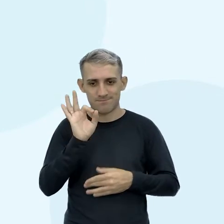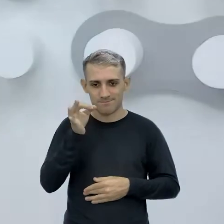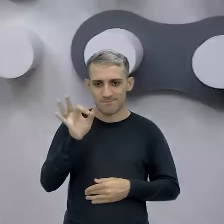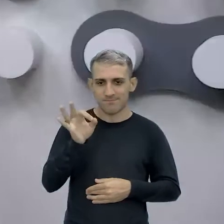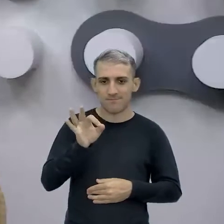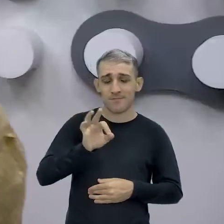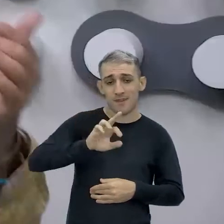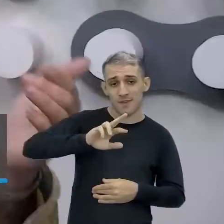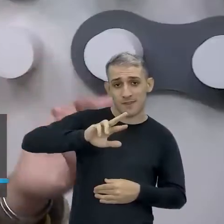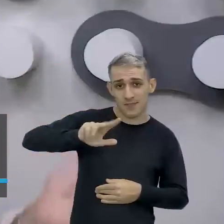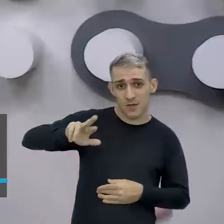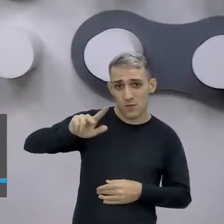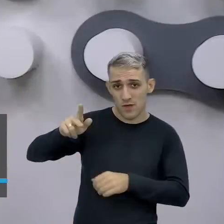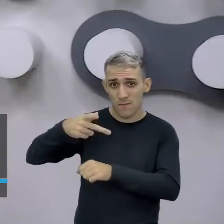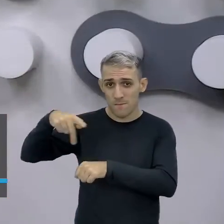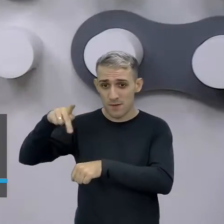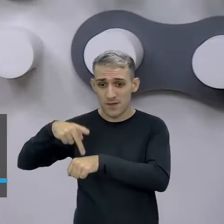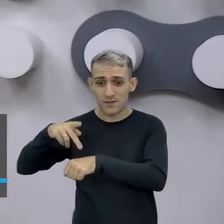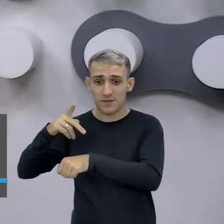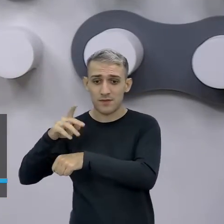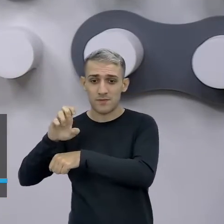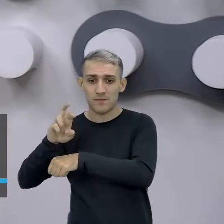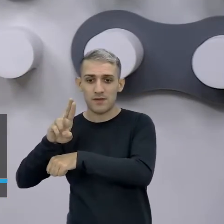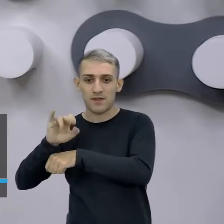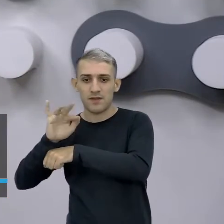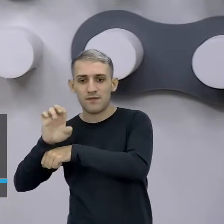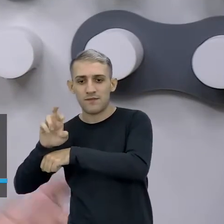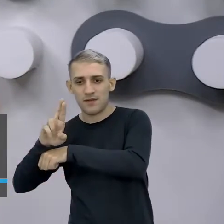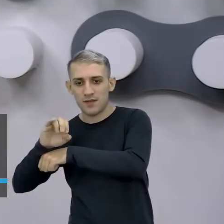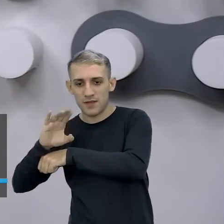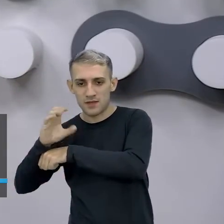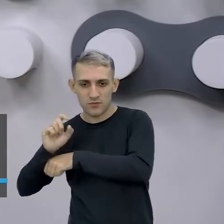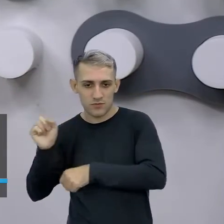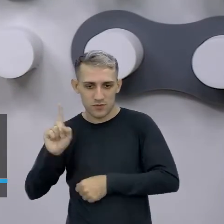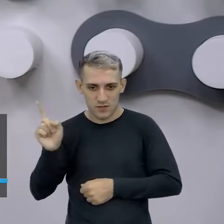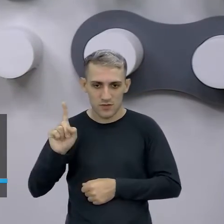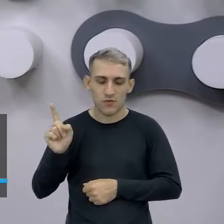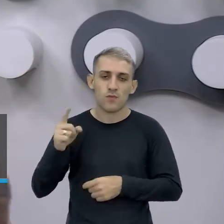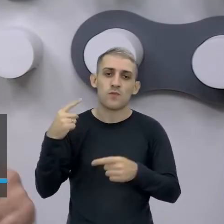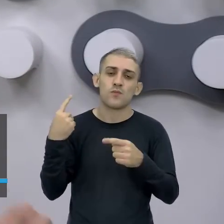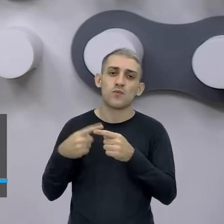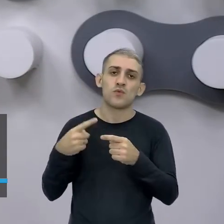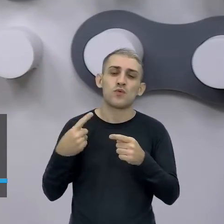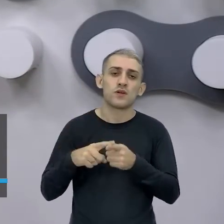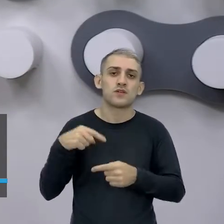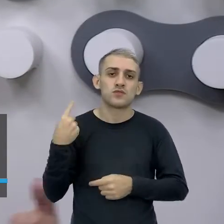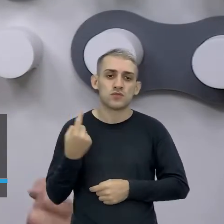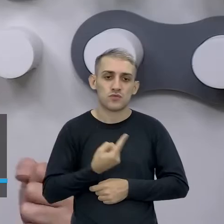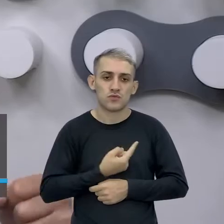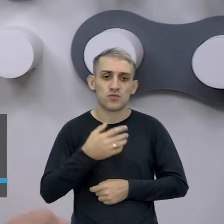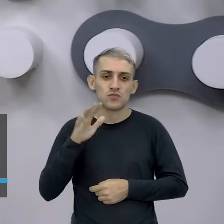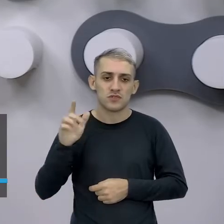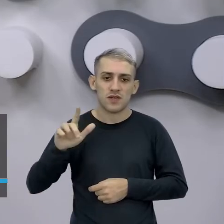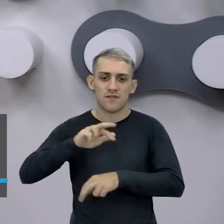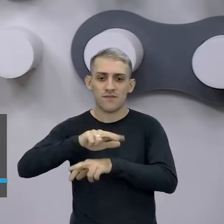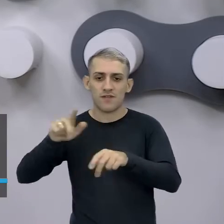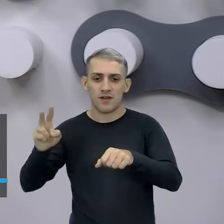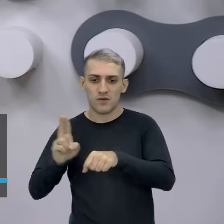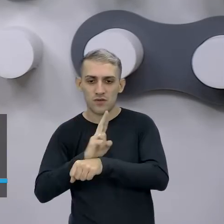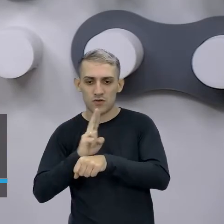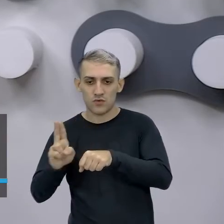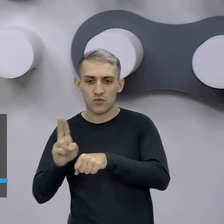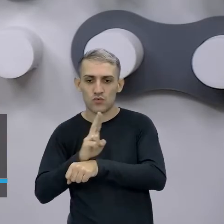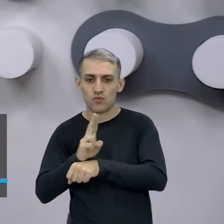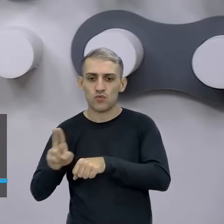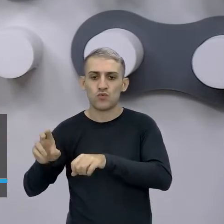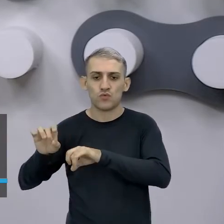Ele não é nenhum país periférico, porque nós dominamos já muitos de recursos